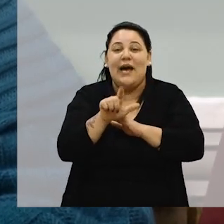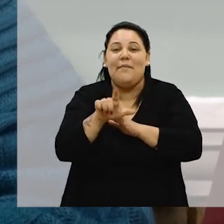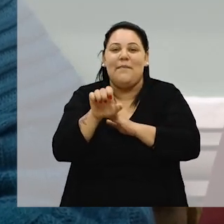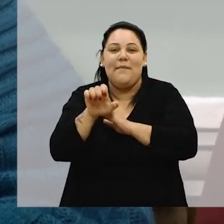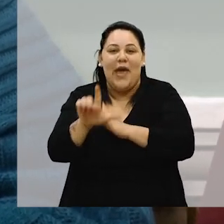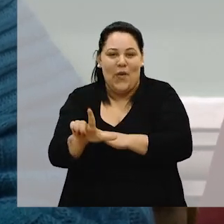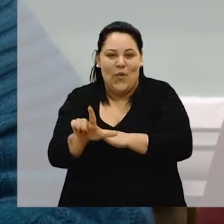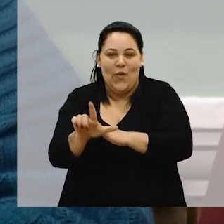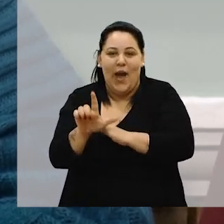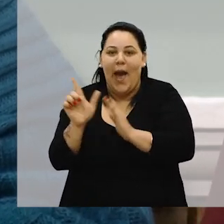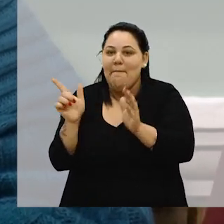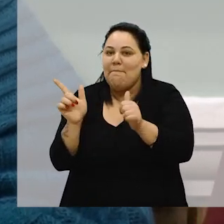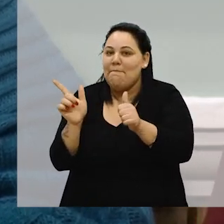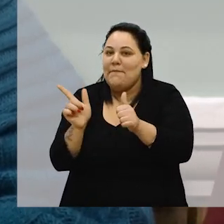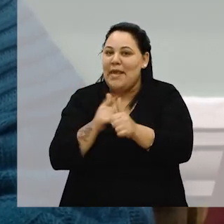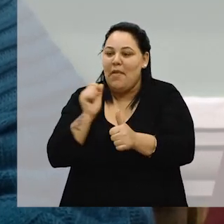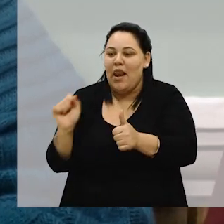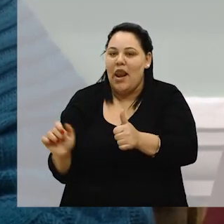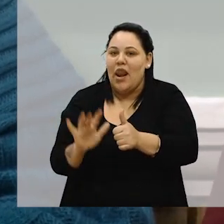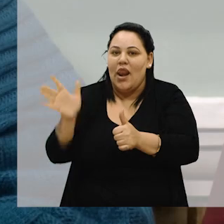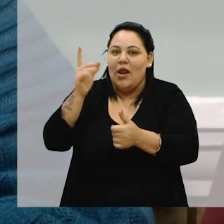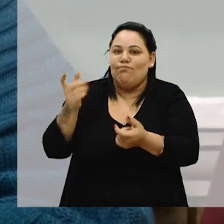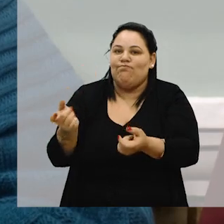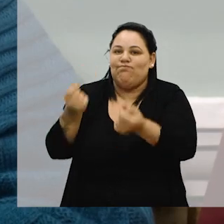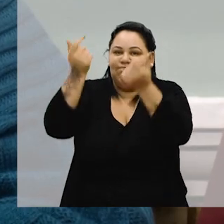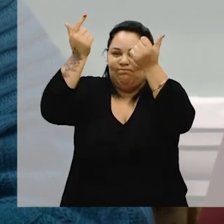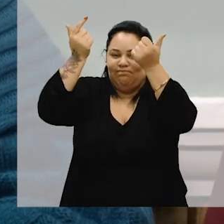Caxias. Então eu fiz um